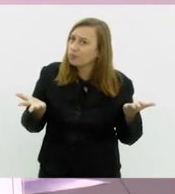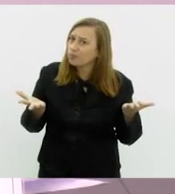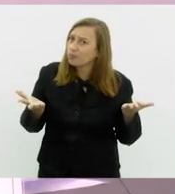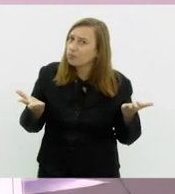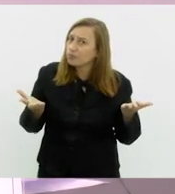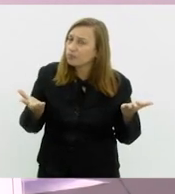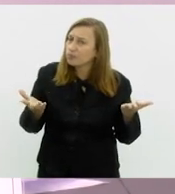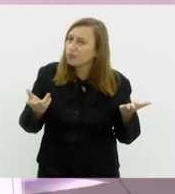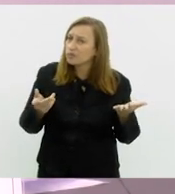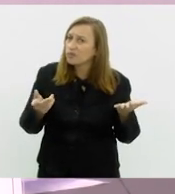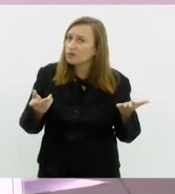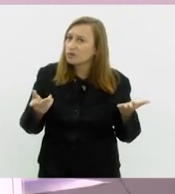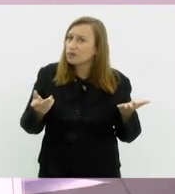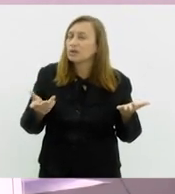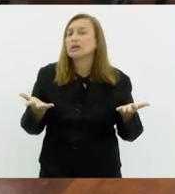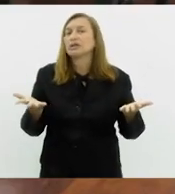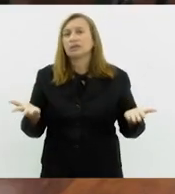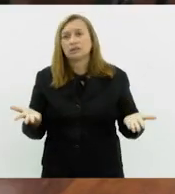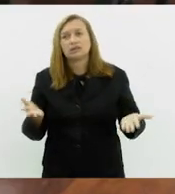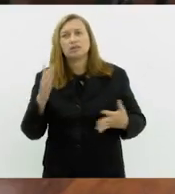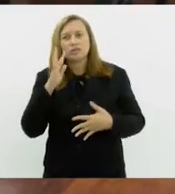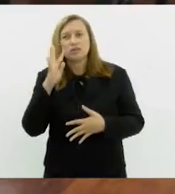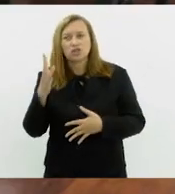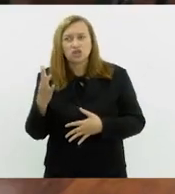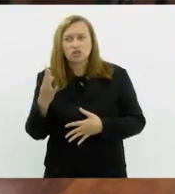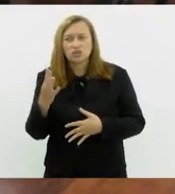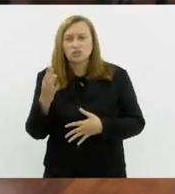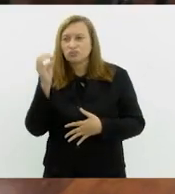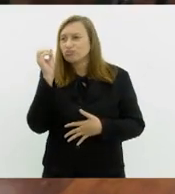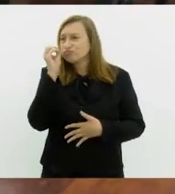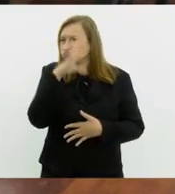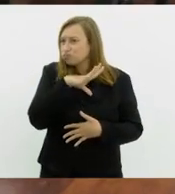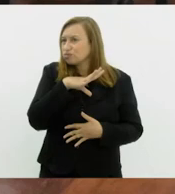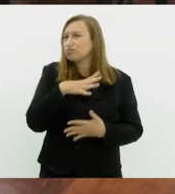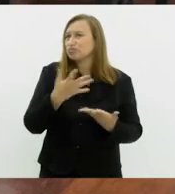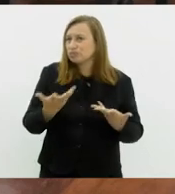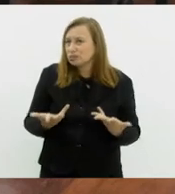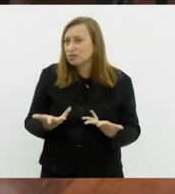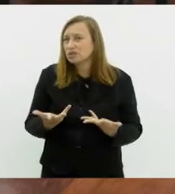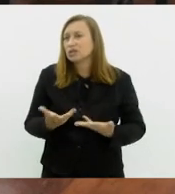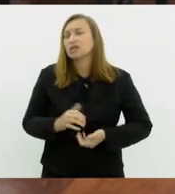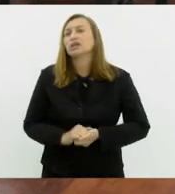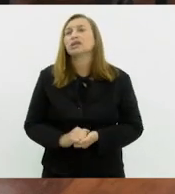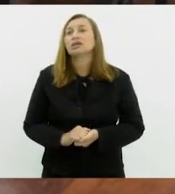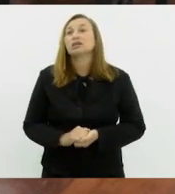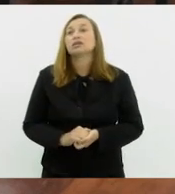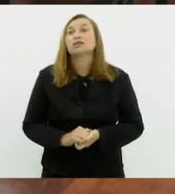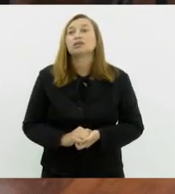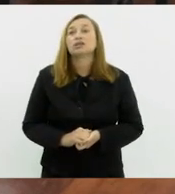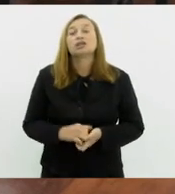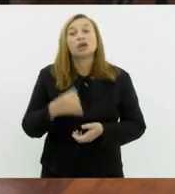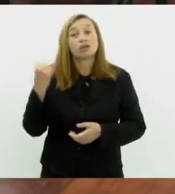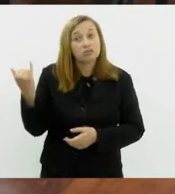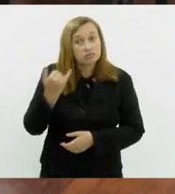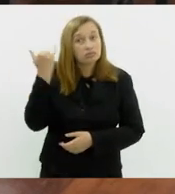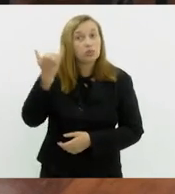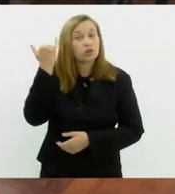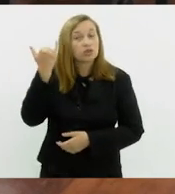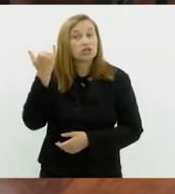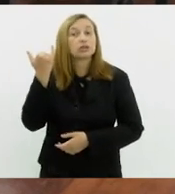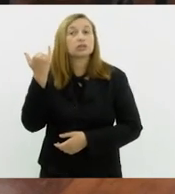que a gente possa, enfim, achar os absurdos dos absurdos, né? E aí, muito importante,